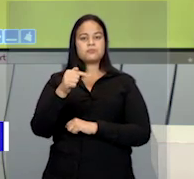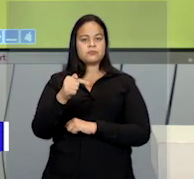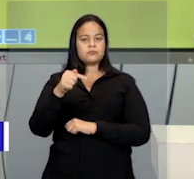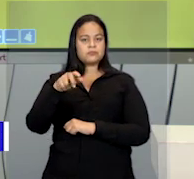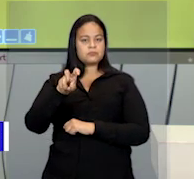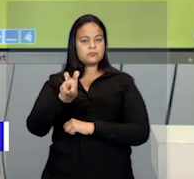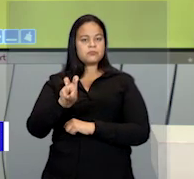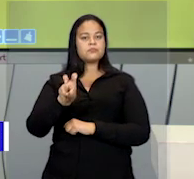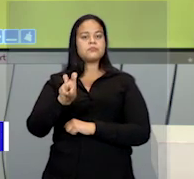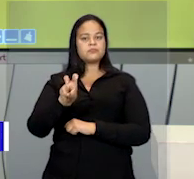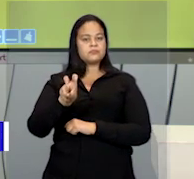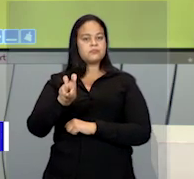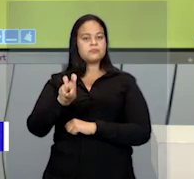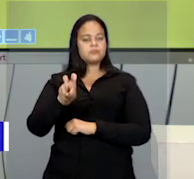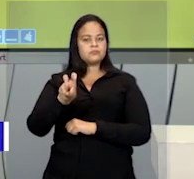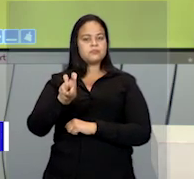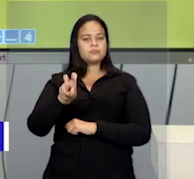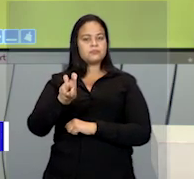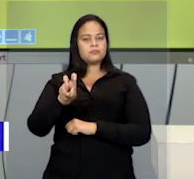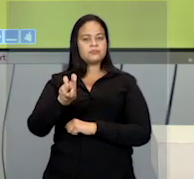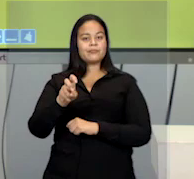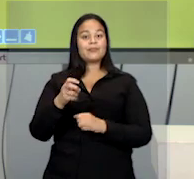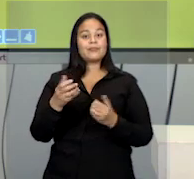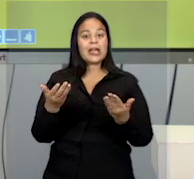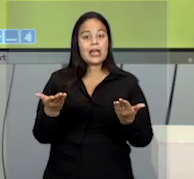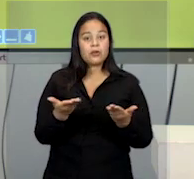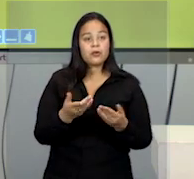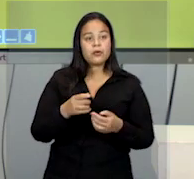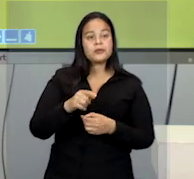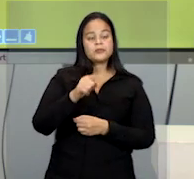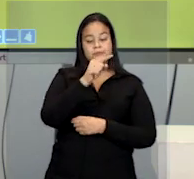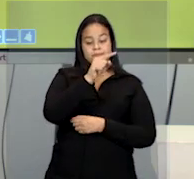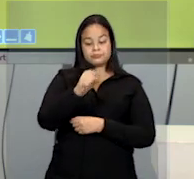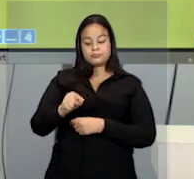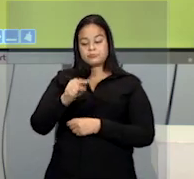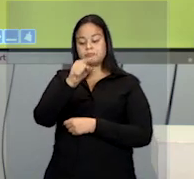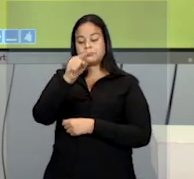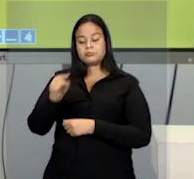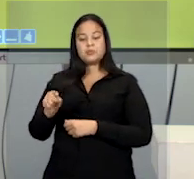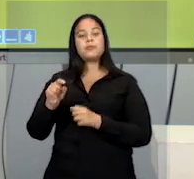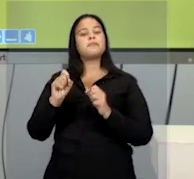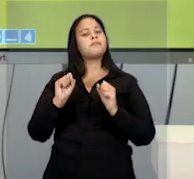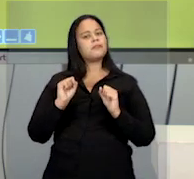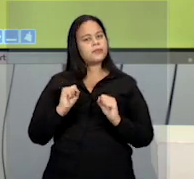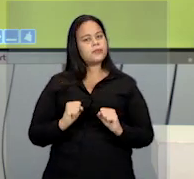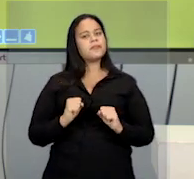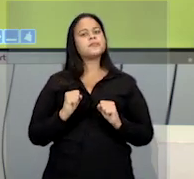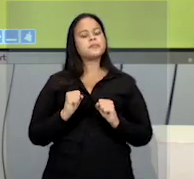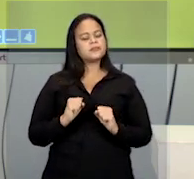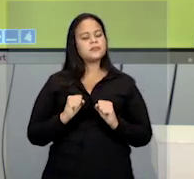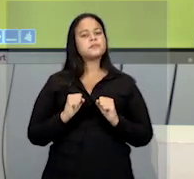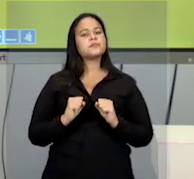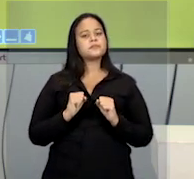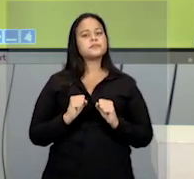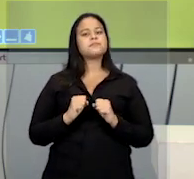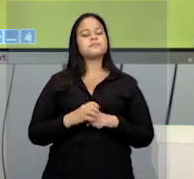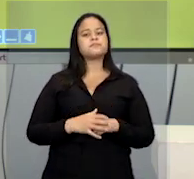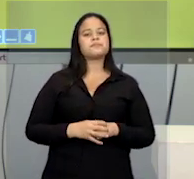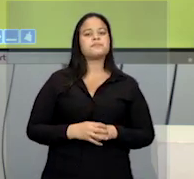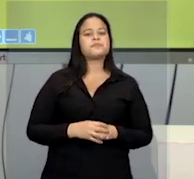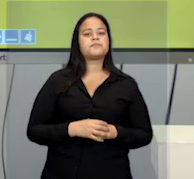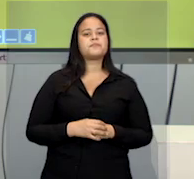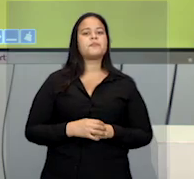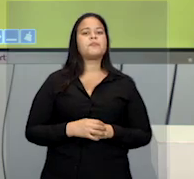75. Agora, eu posso cortar isso aqui, ó, que está em lado oposto. Eu já posso cortar os dois.